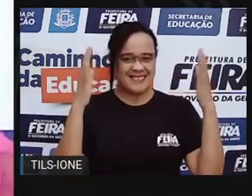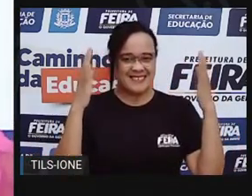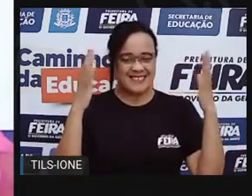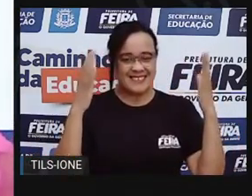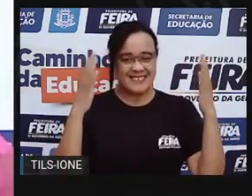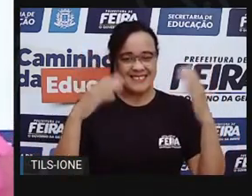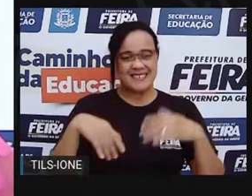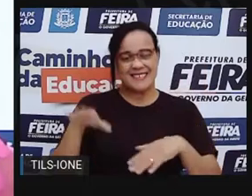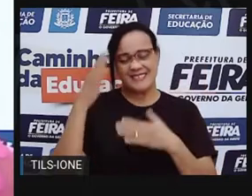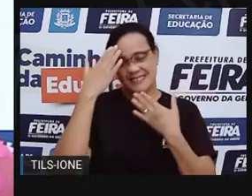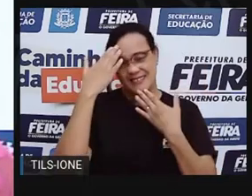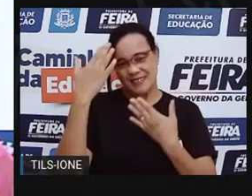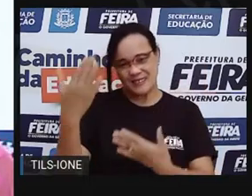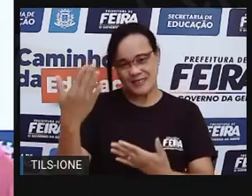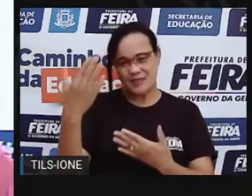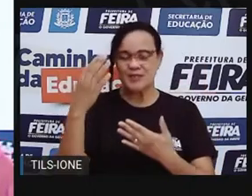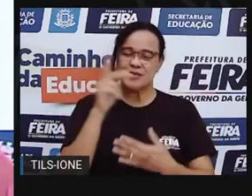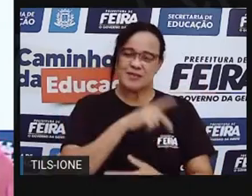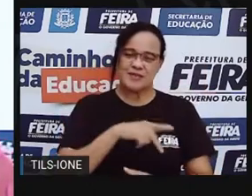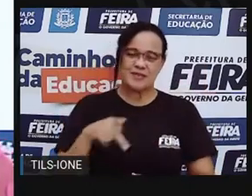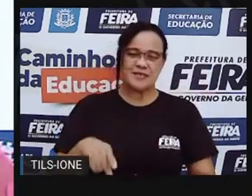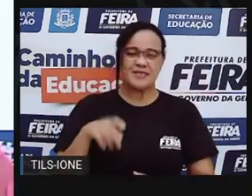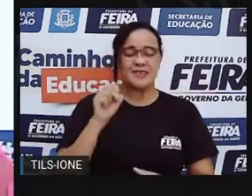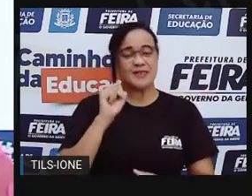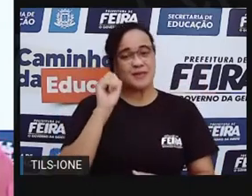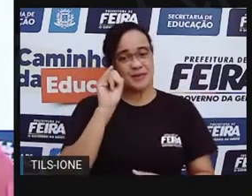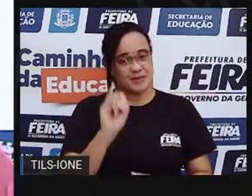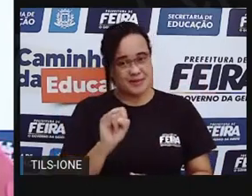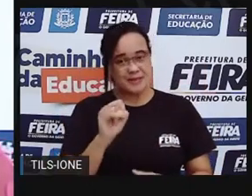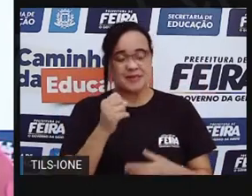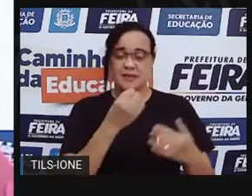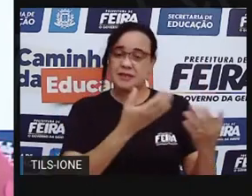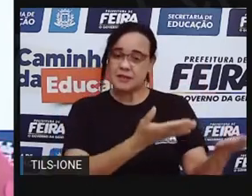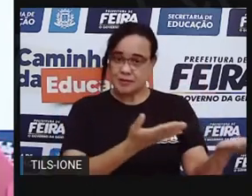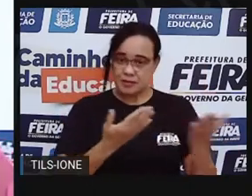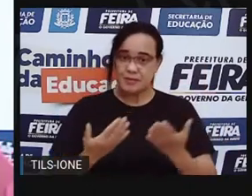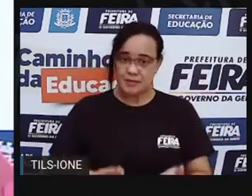Ai, obrigada, Proci! Vamos lá? Posso começar?